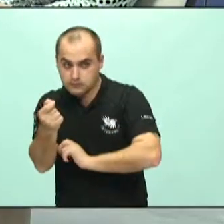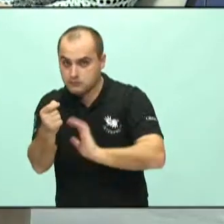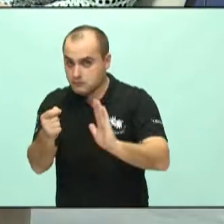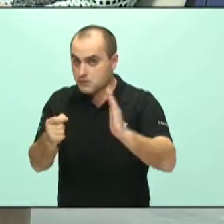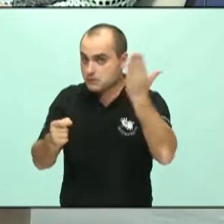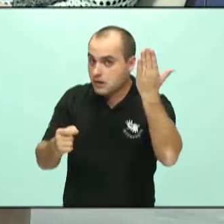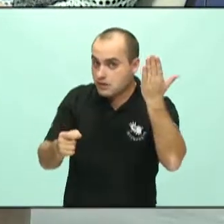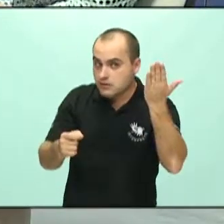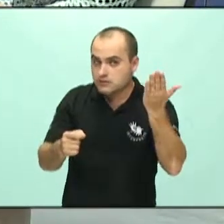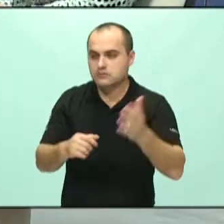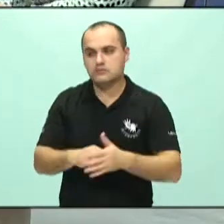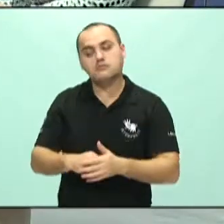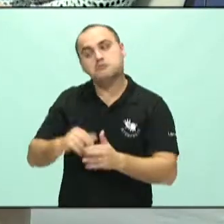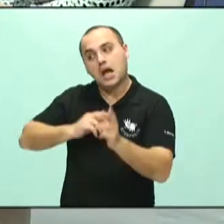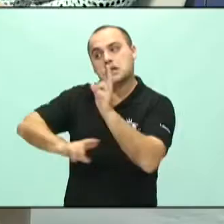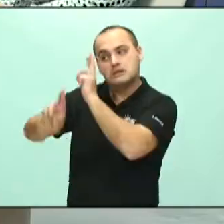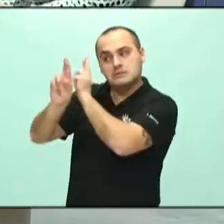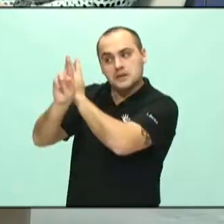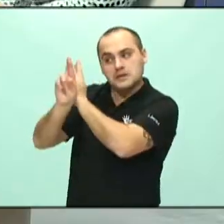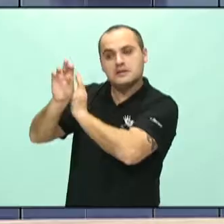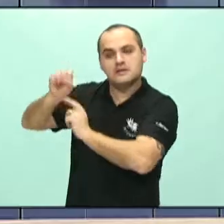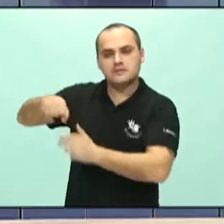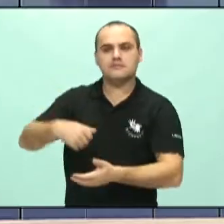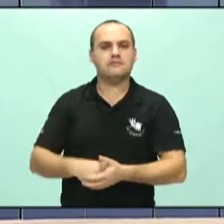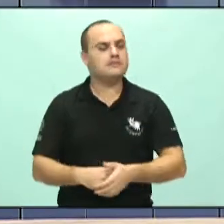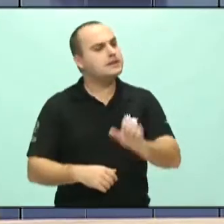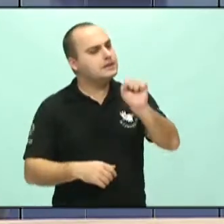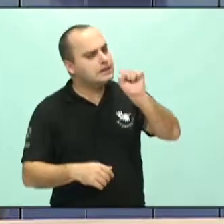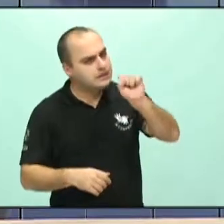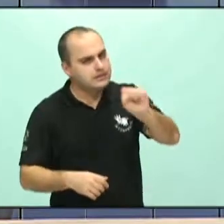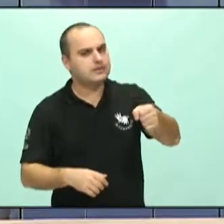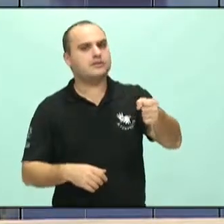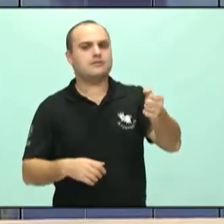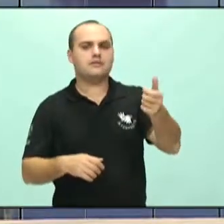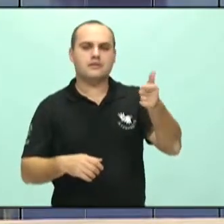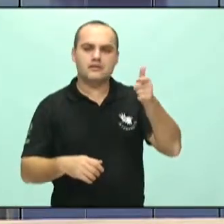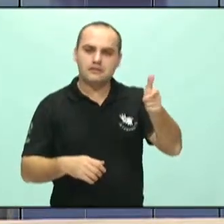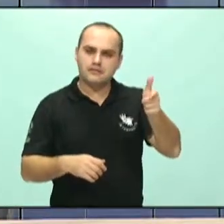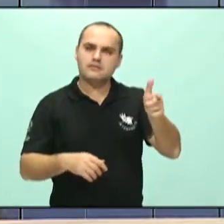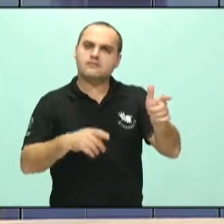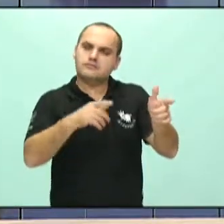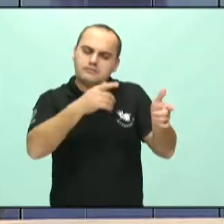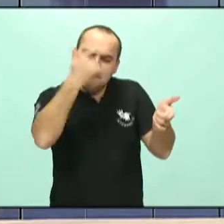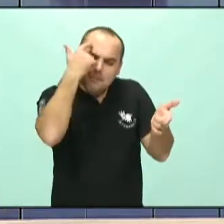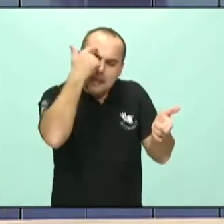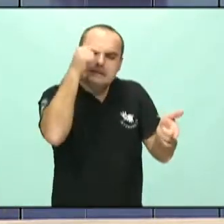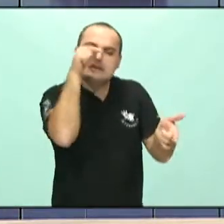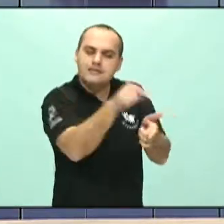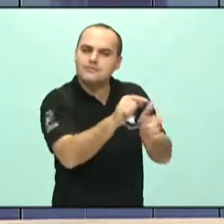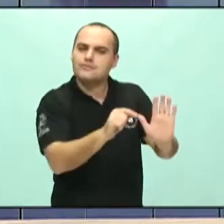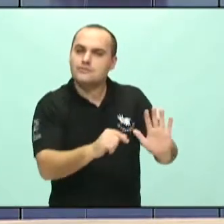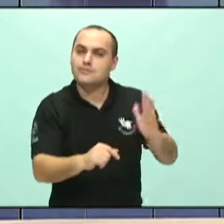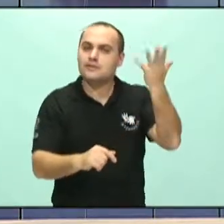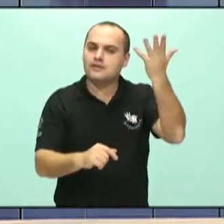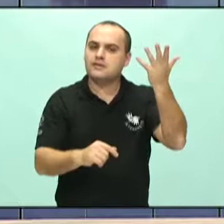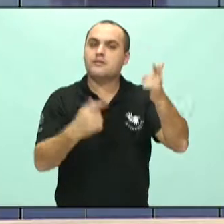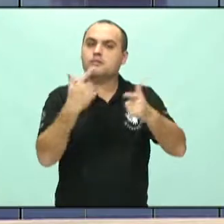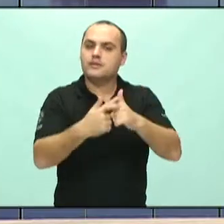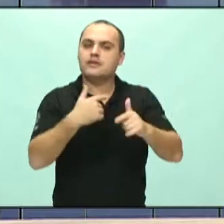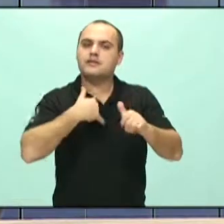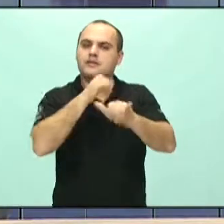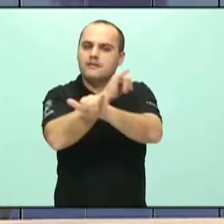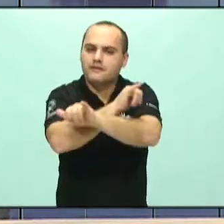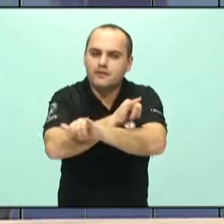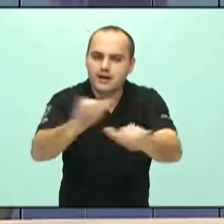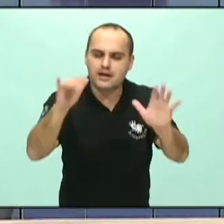intenção? Nós esperamos que sim. Com certeza nós esperamos que isso aconteça, porque é uma forma de informar toda a sociedade, todos os